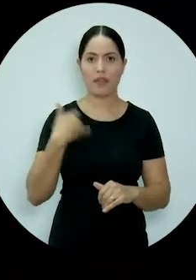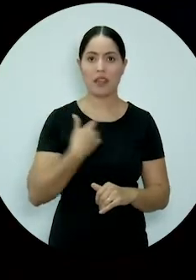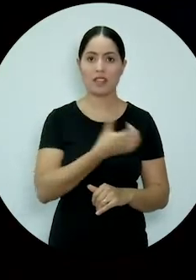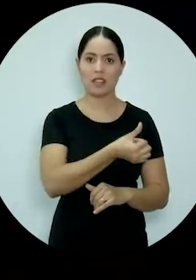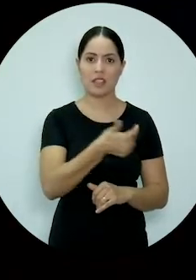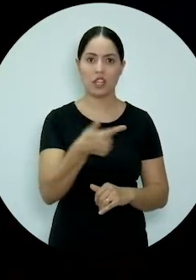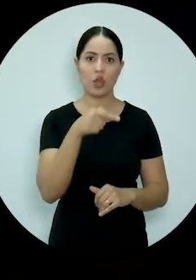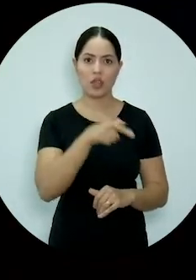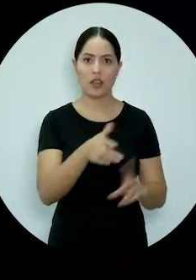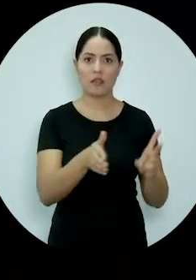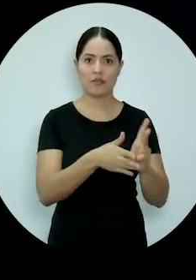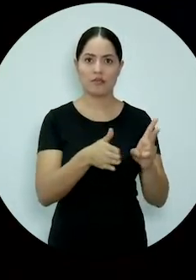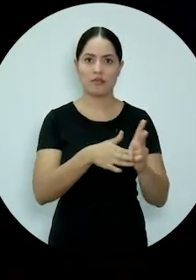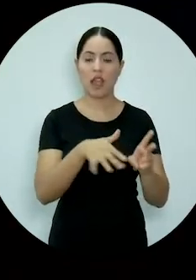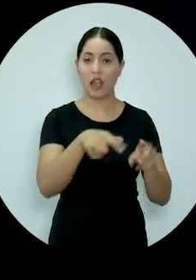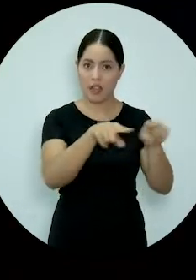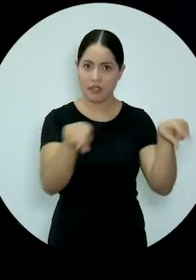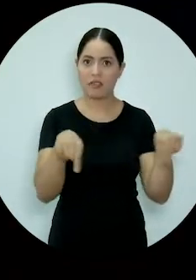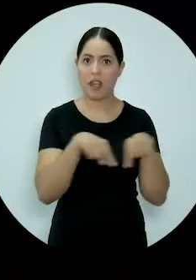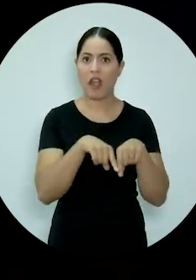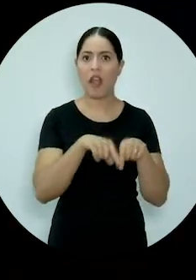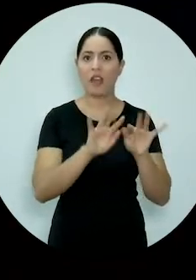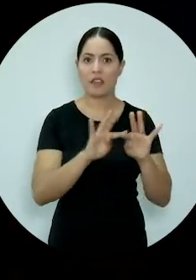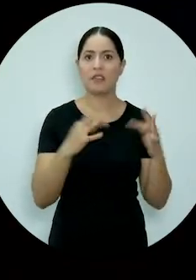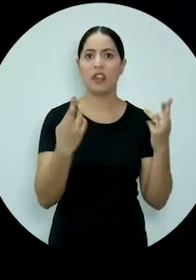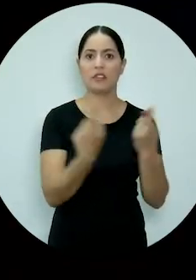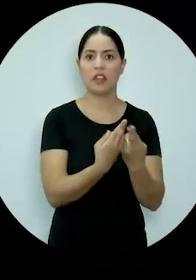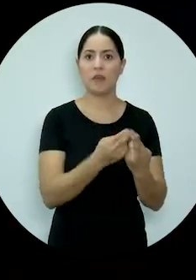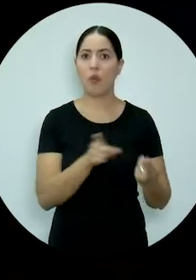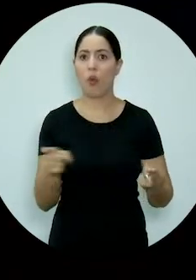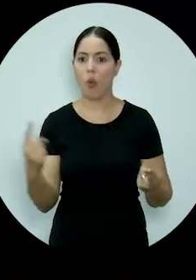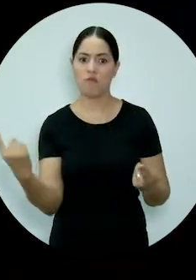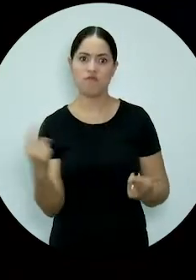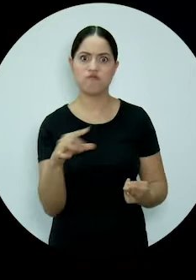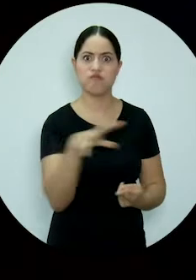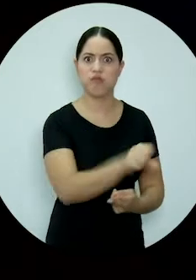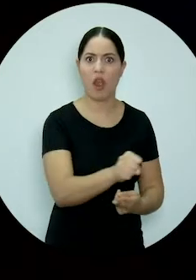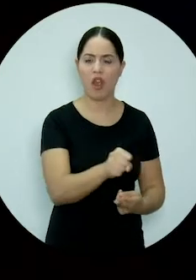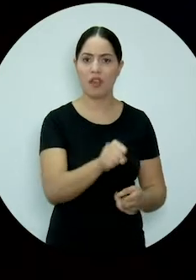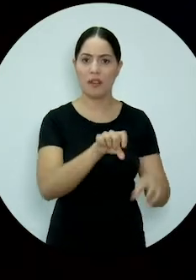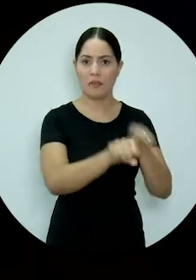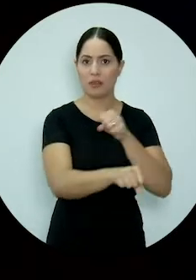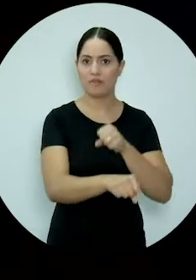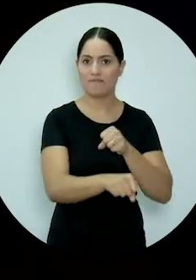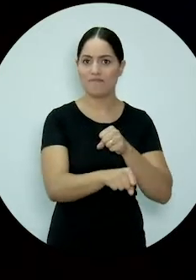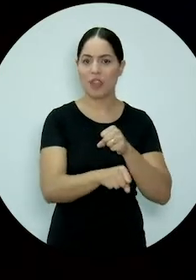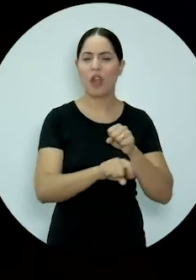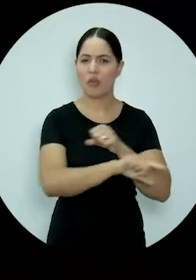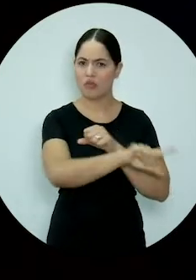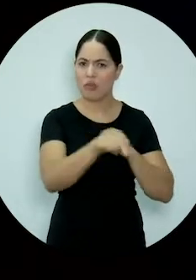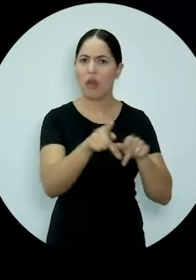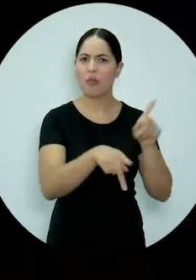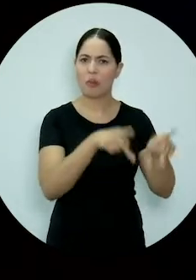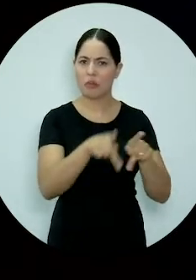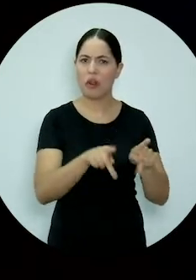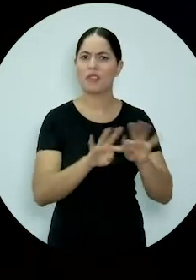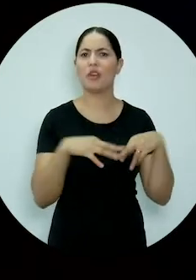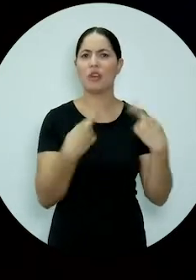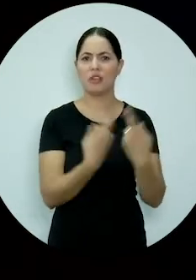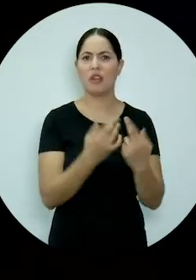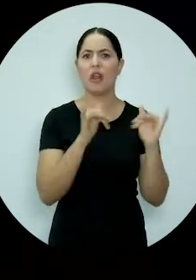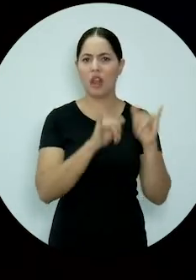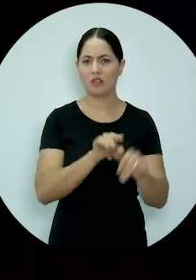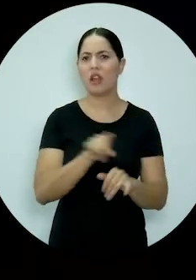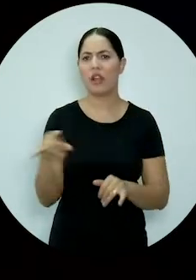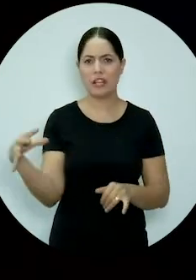de 62 anos, foi assassinado na área da tribo que foi invadida por garimpeiros. Os membros da tribo atribuem